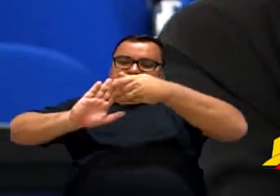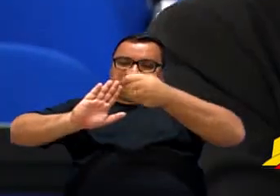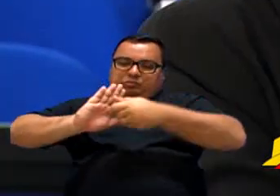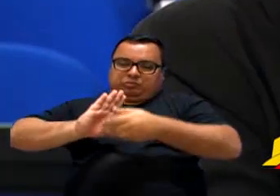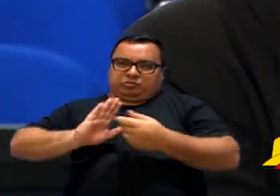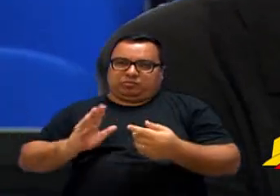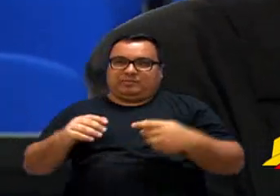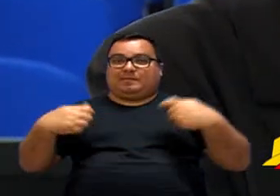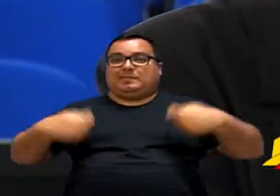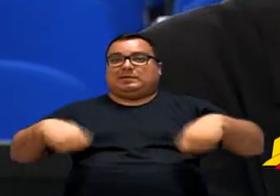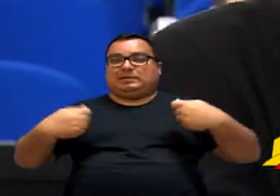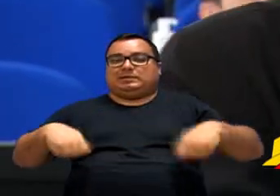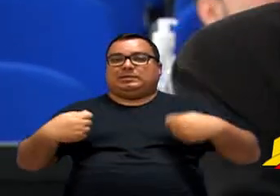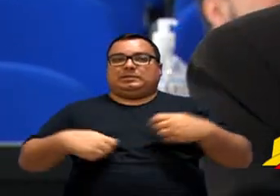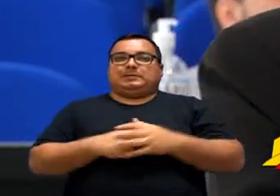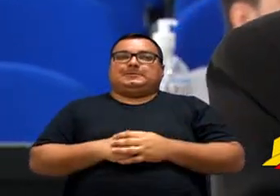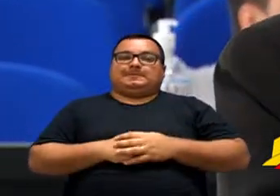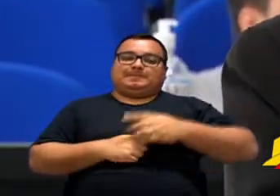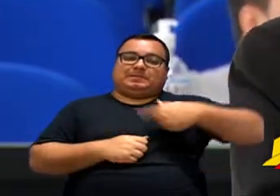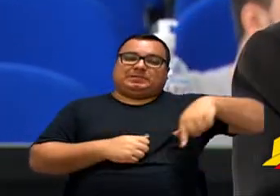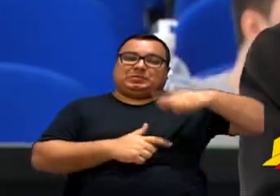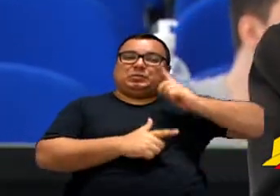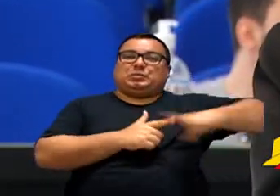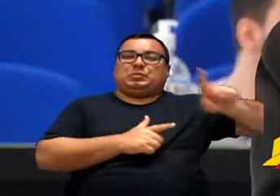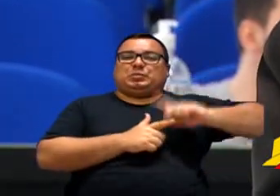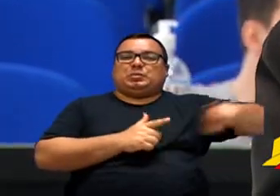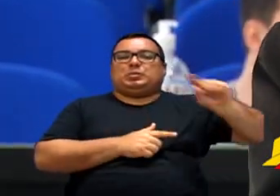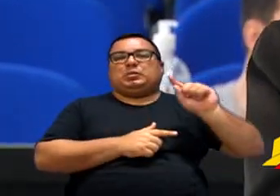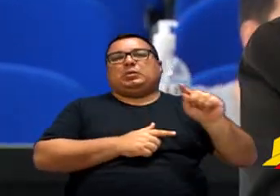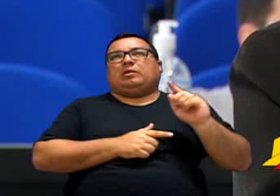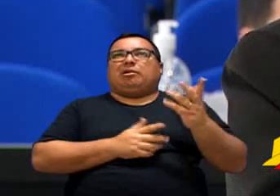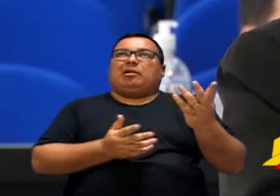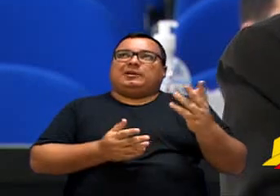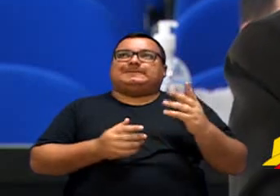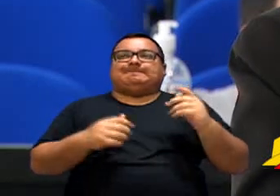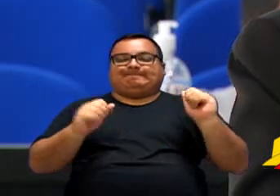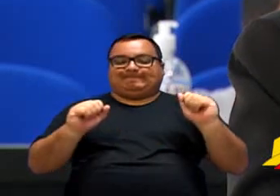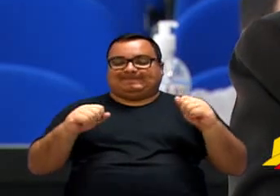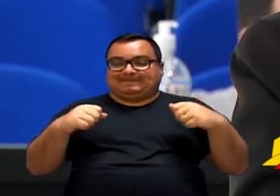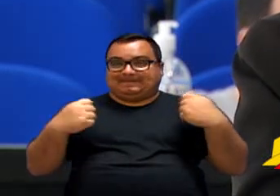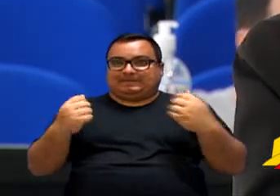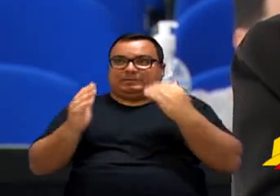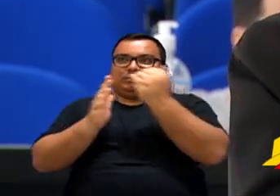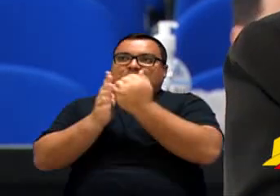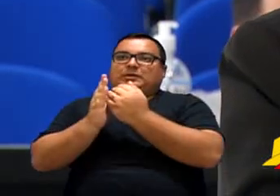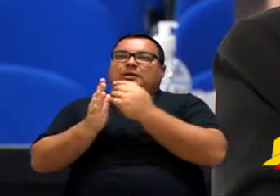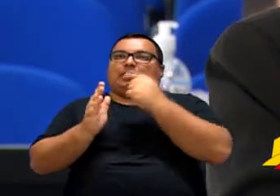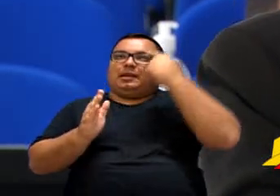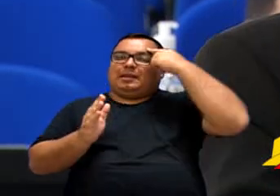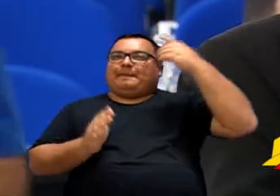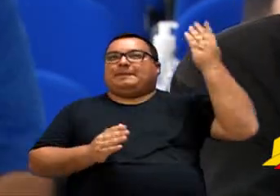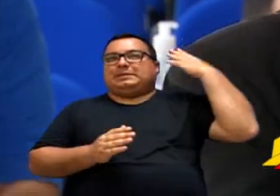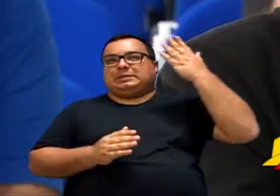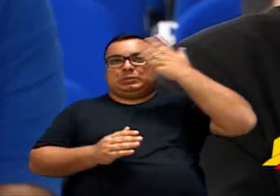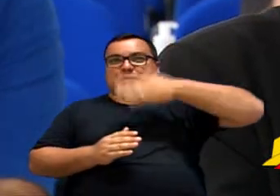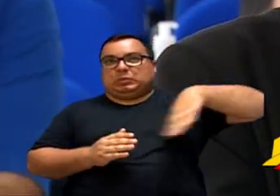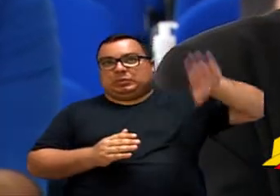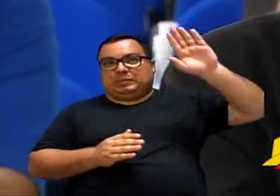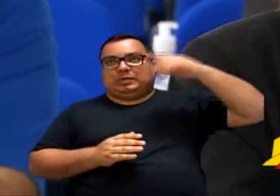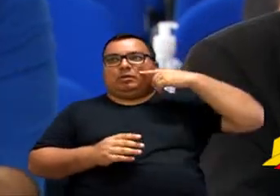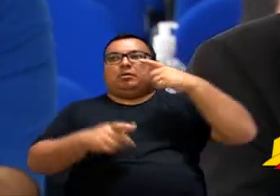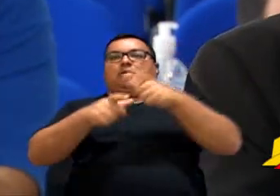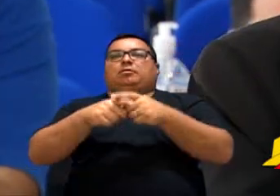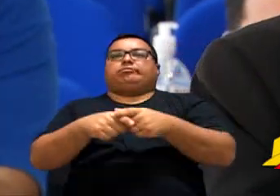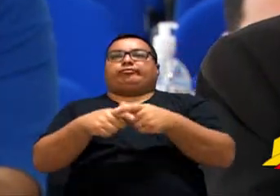vereador, que nós tivemos um problema real, porque a desculpa, né, a promessa era que ia aumentar o número de